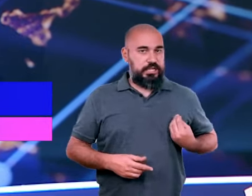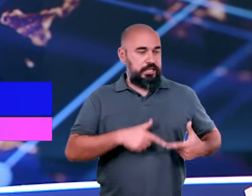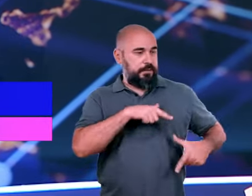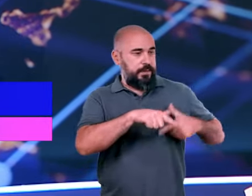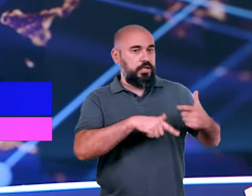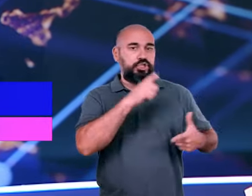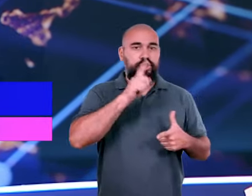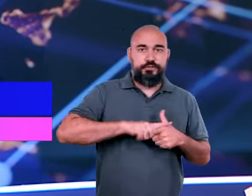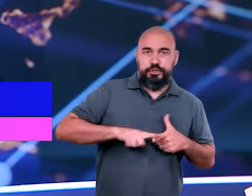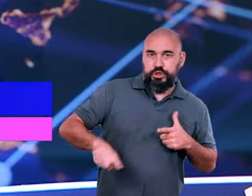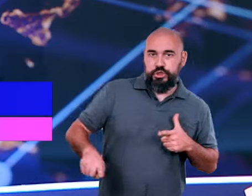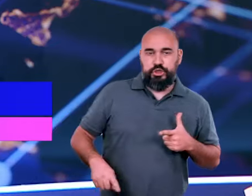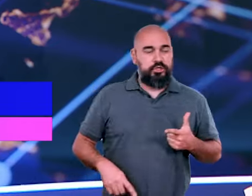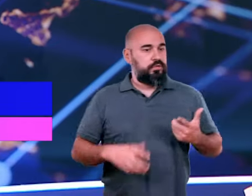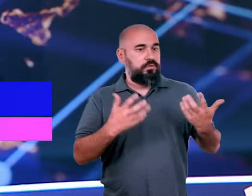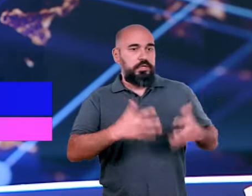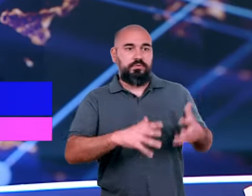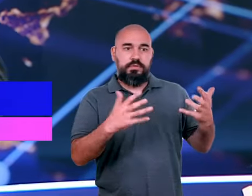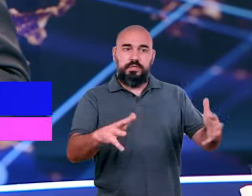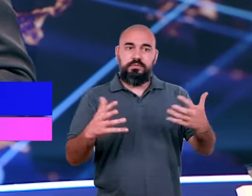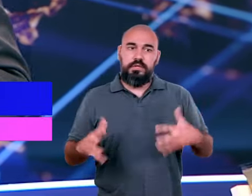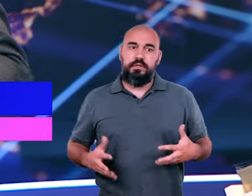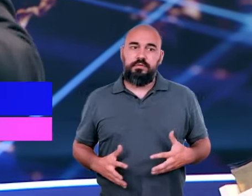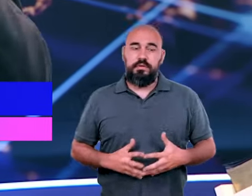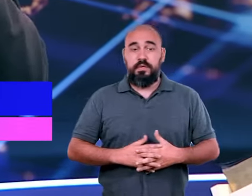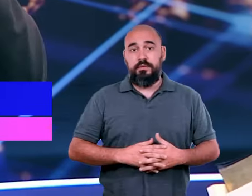mas eu explico espiritualmente. Qual é a matemática?